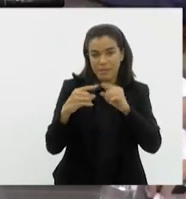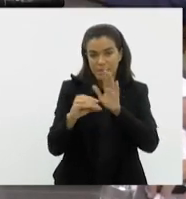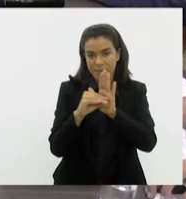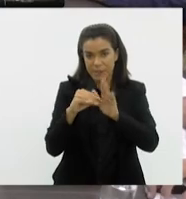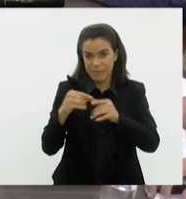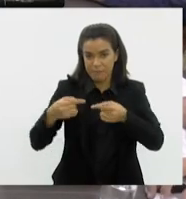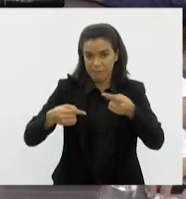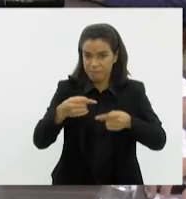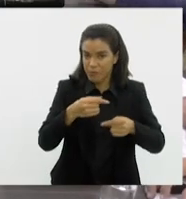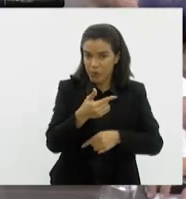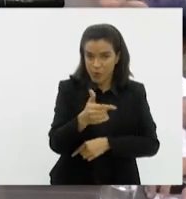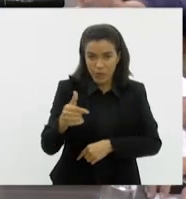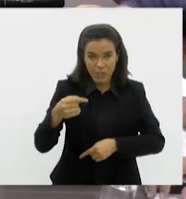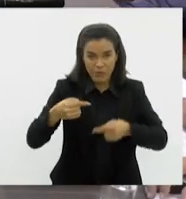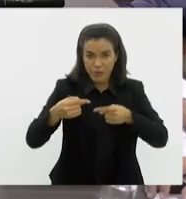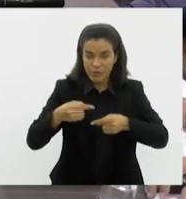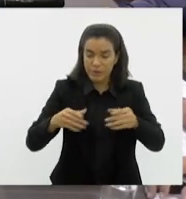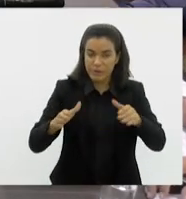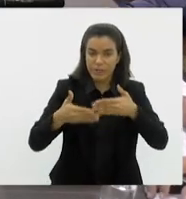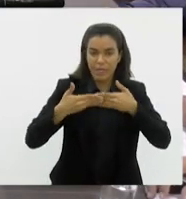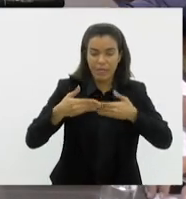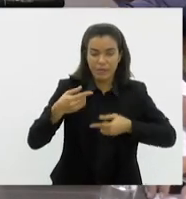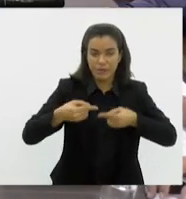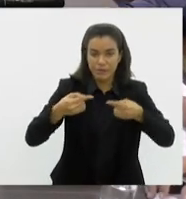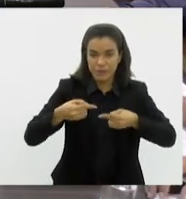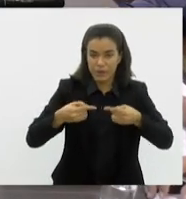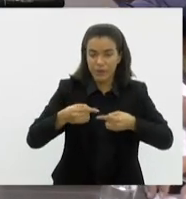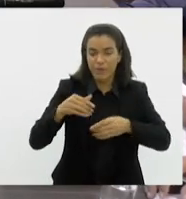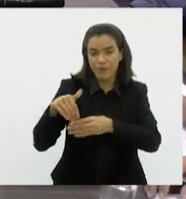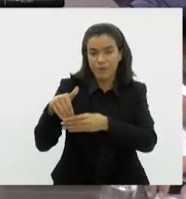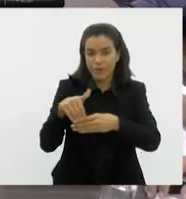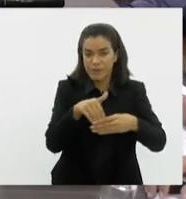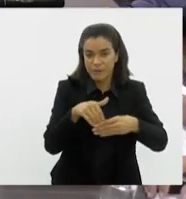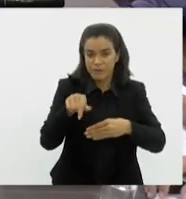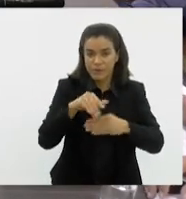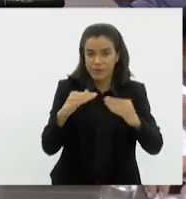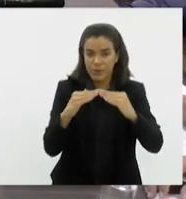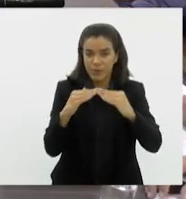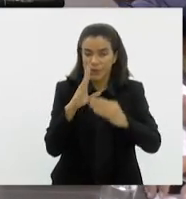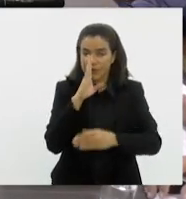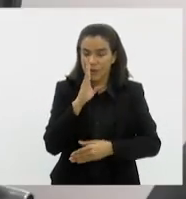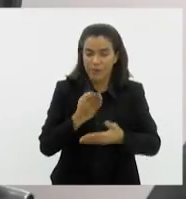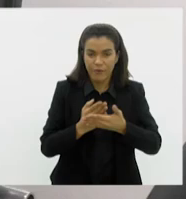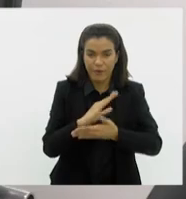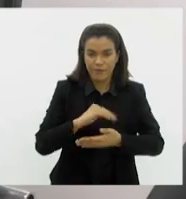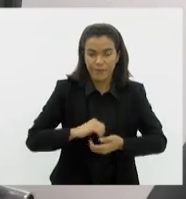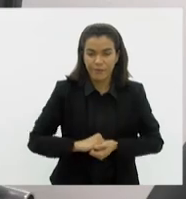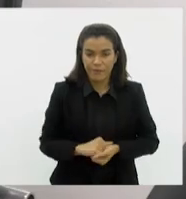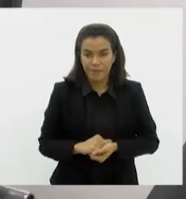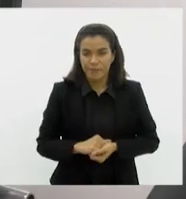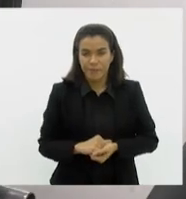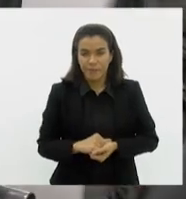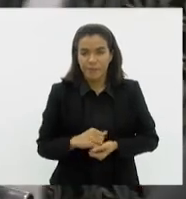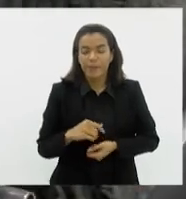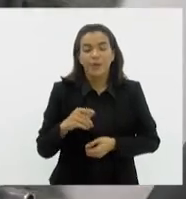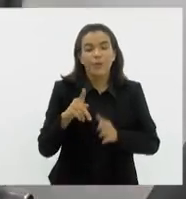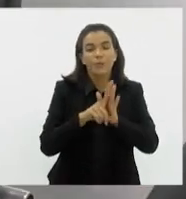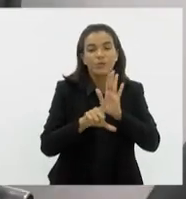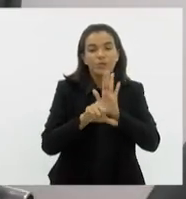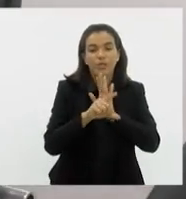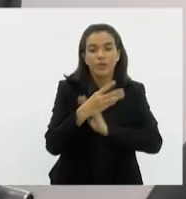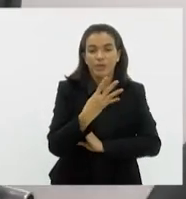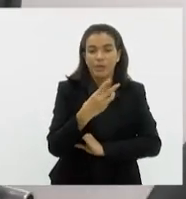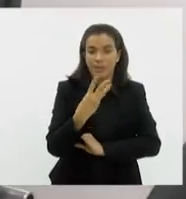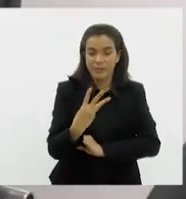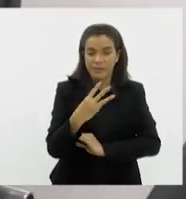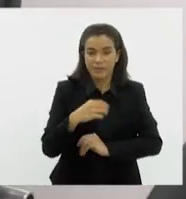discussão. Não havendo quem queira discutir, encerrada a discussão. Em votação, senhores que aprovam, permaneçam como estão, aprovado. Projeto 43 da